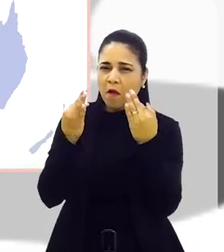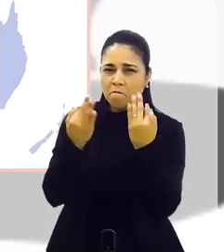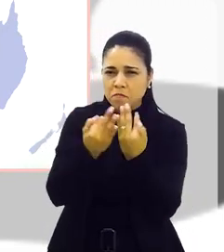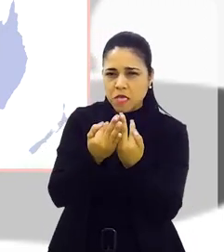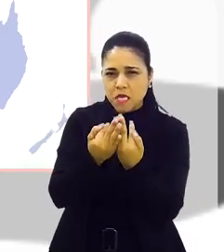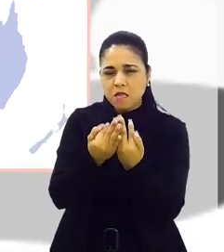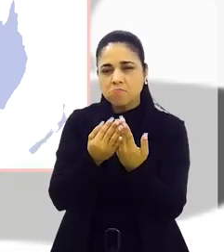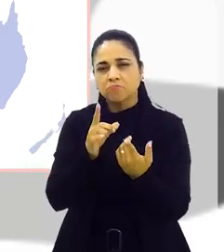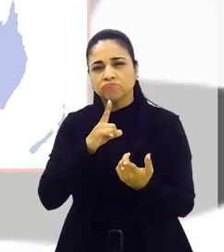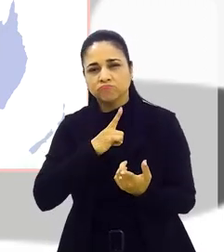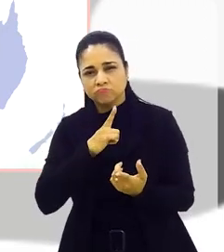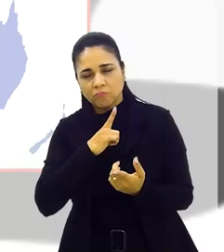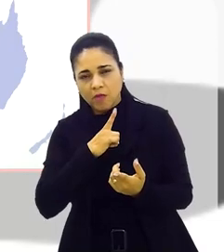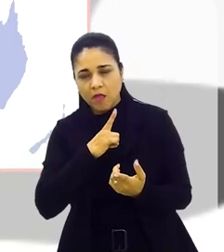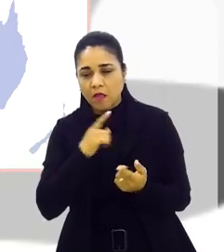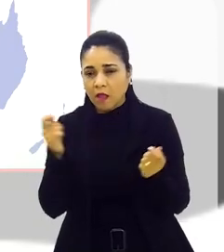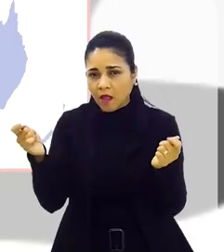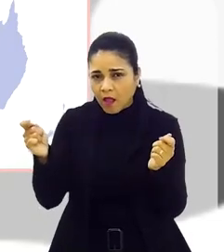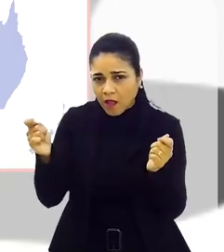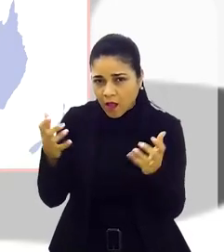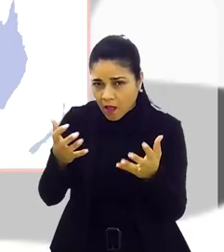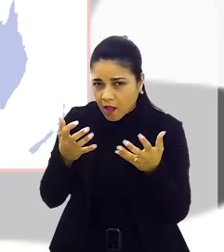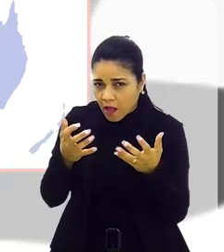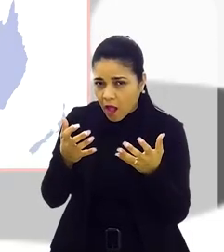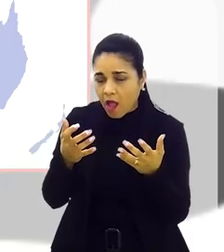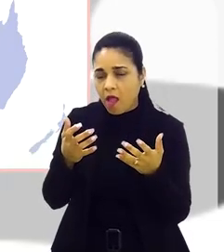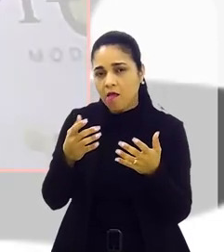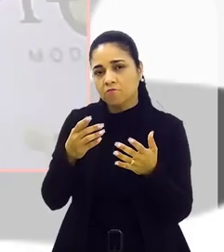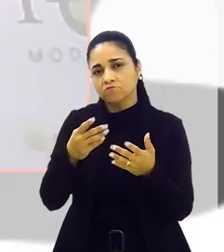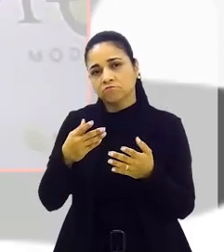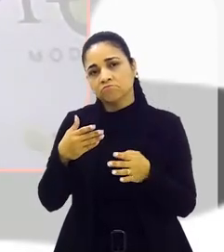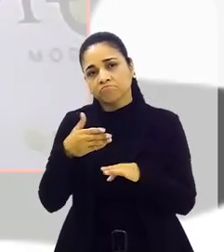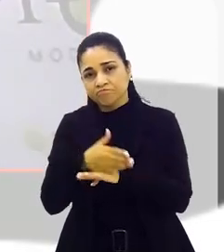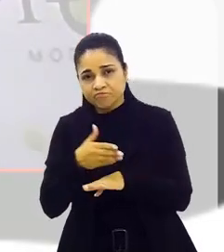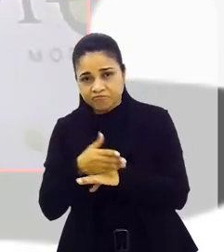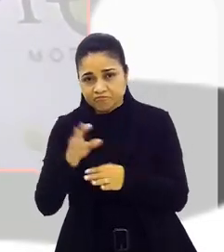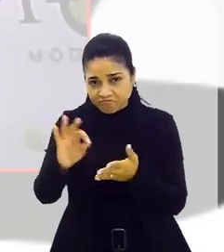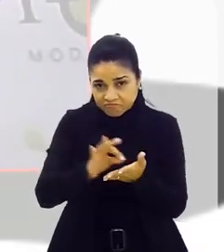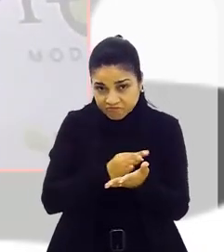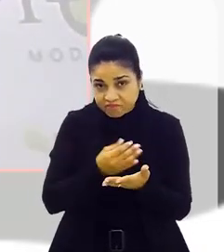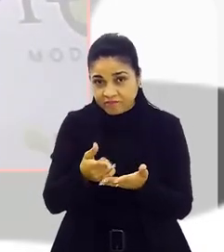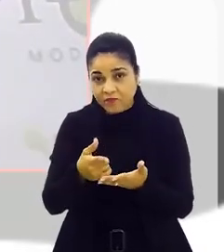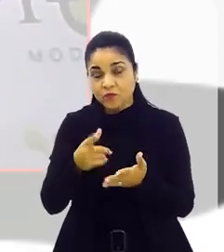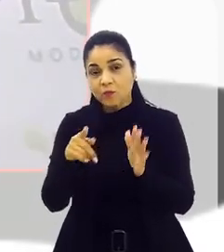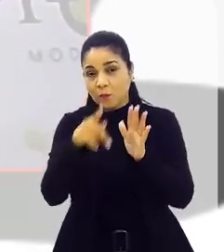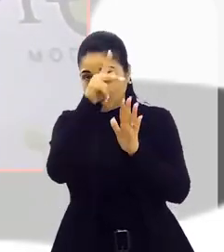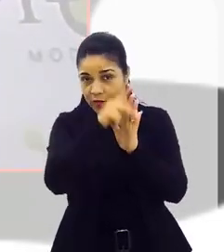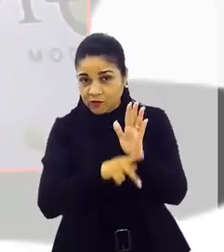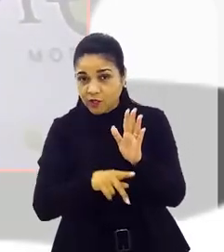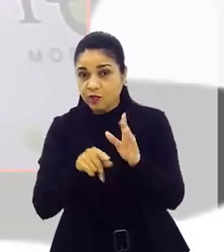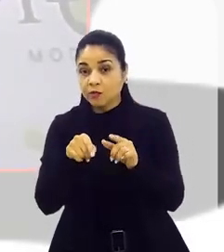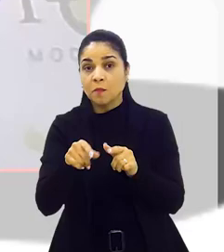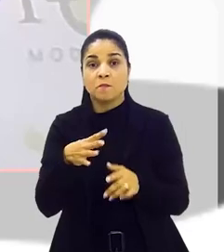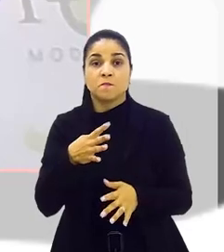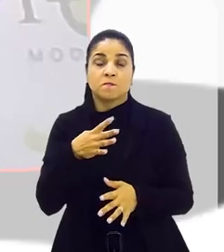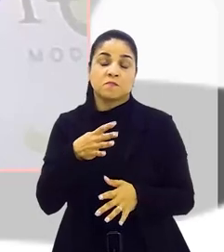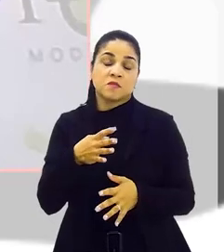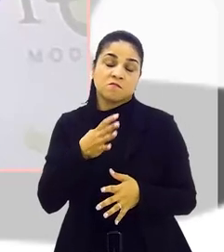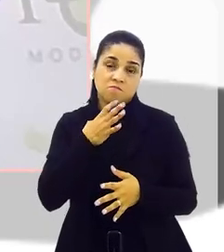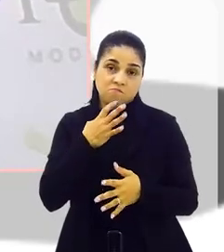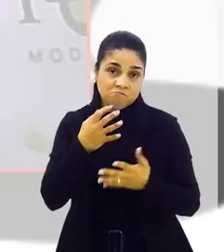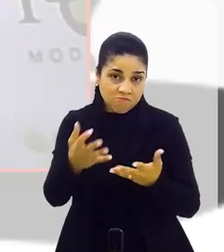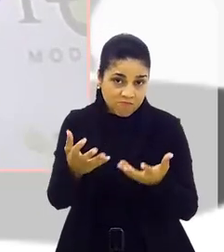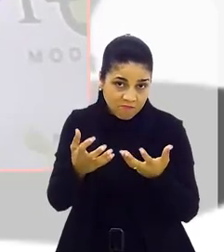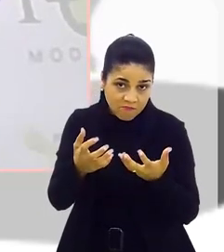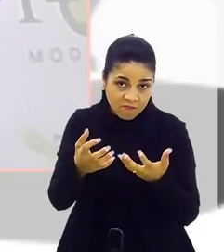um parente que queira participar, como funciona? É, olha só, as pessoas que quiserem participar do projeto, é só